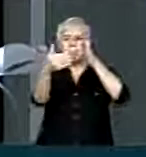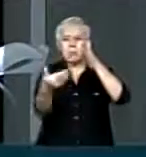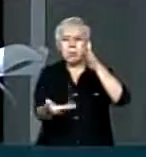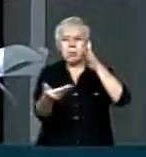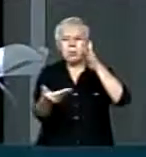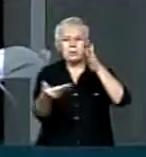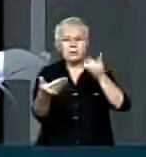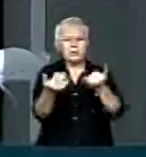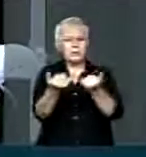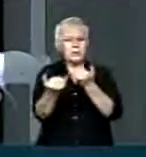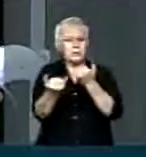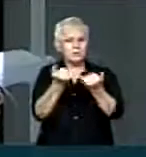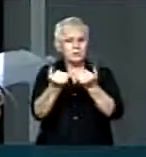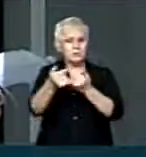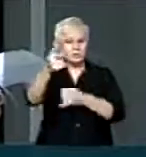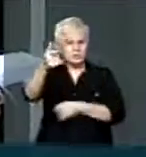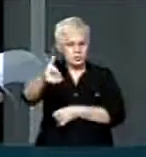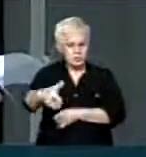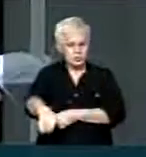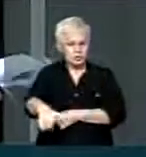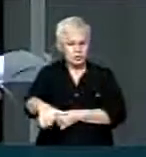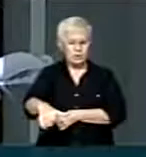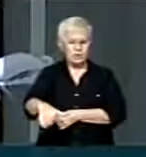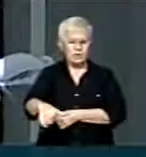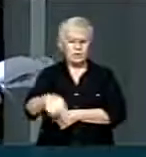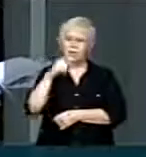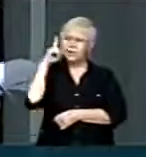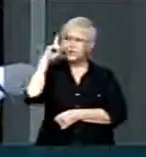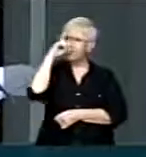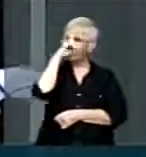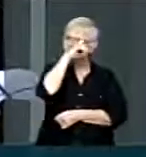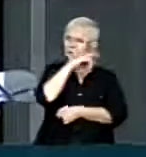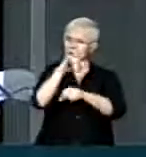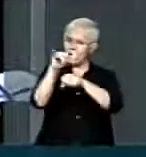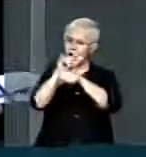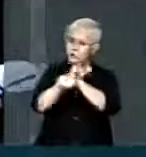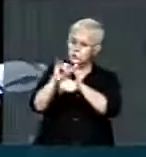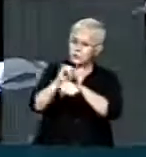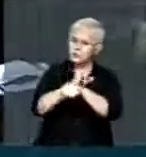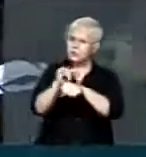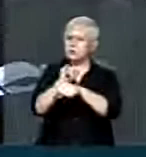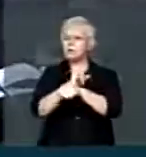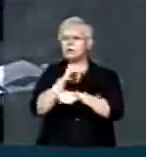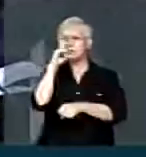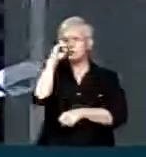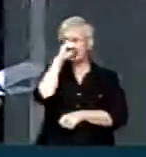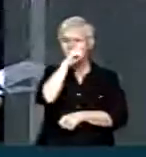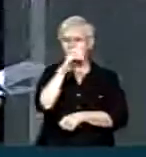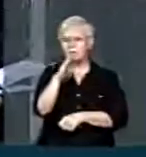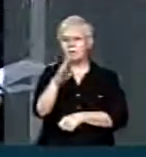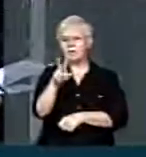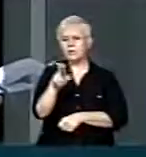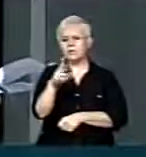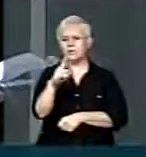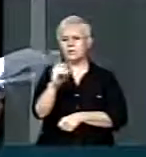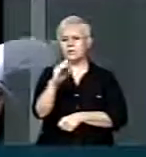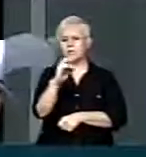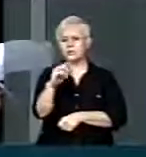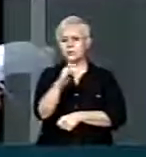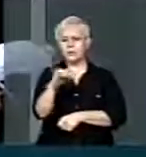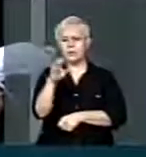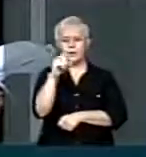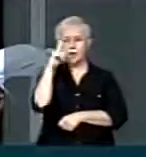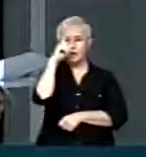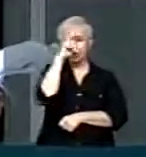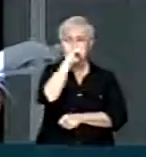vê às voltas novamente com as dificuldades estruturais, burocráticas, econômicas, que